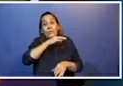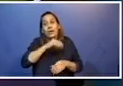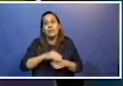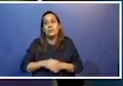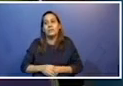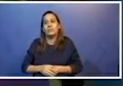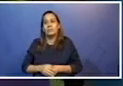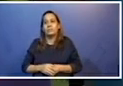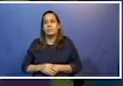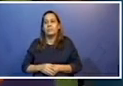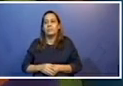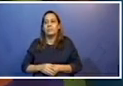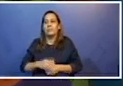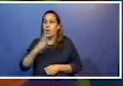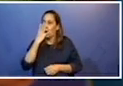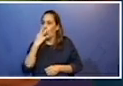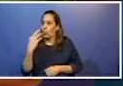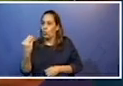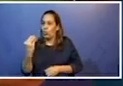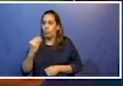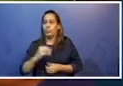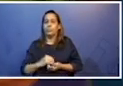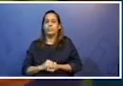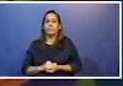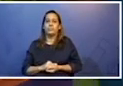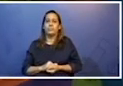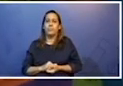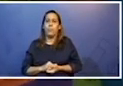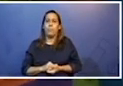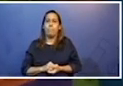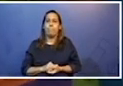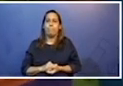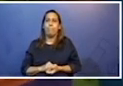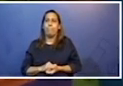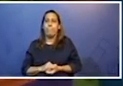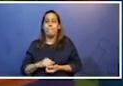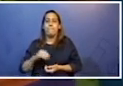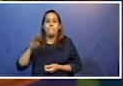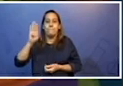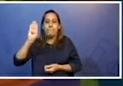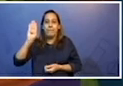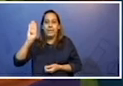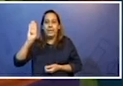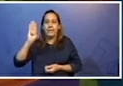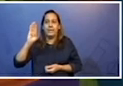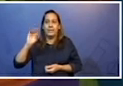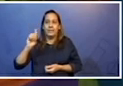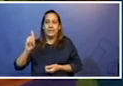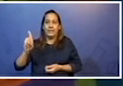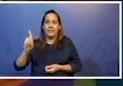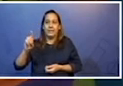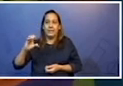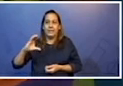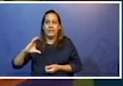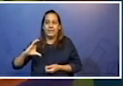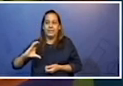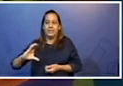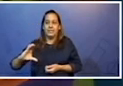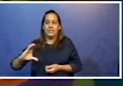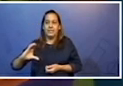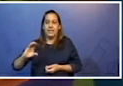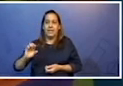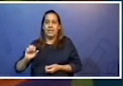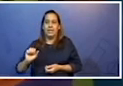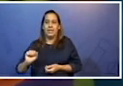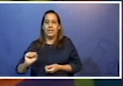disso? Só pode ser ele, o lobo-guará. Então ficou tamanduá-bandeira, letra B, lobo-guará, letra